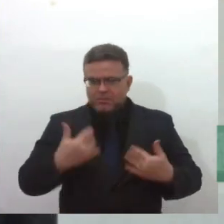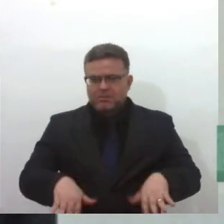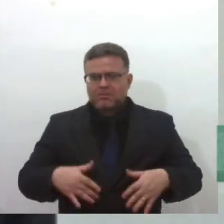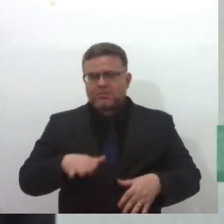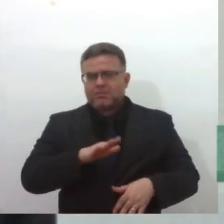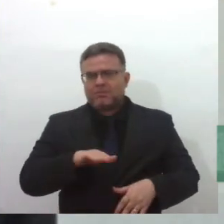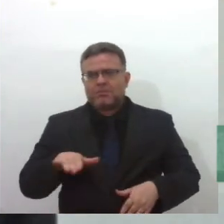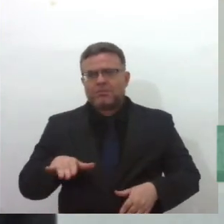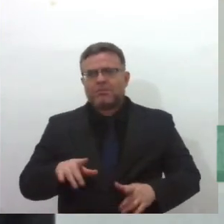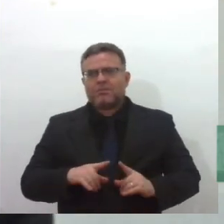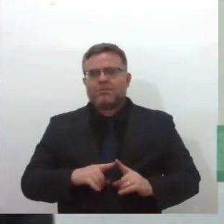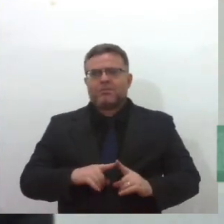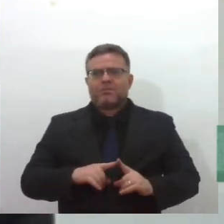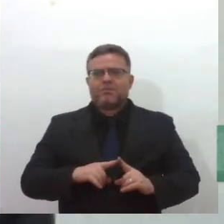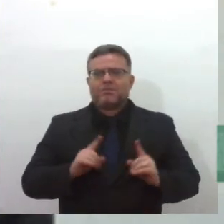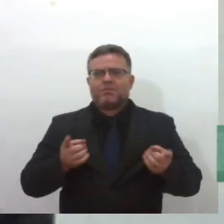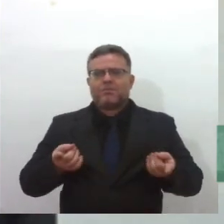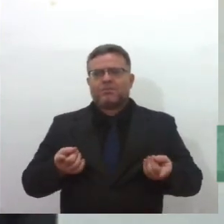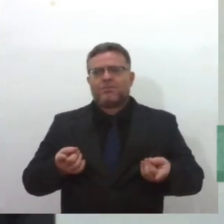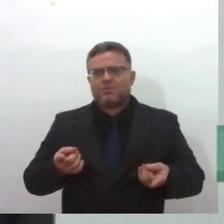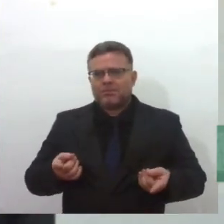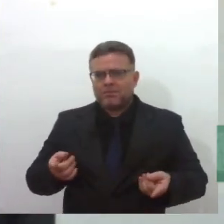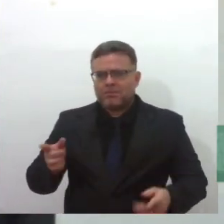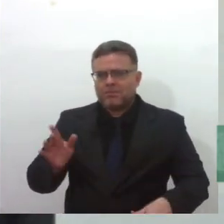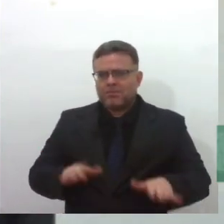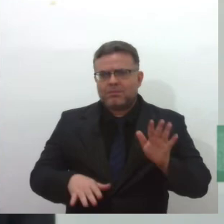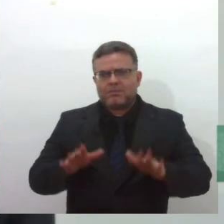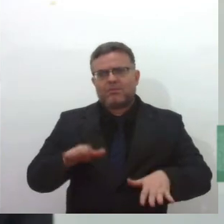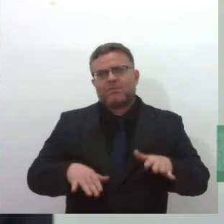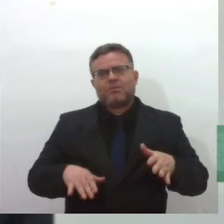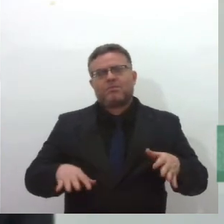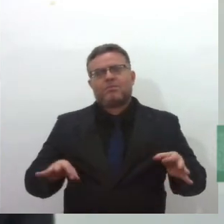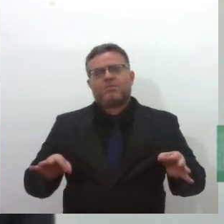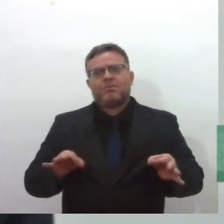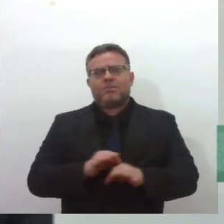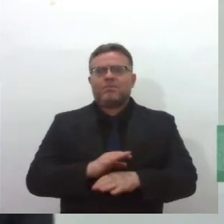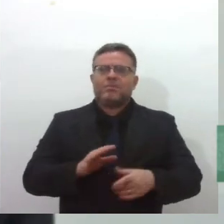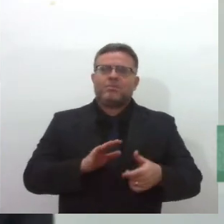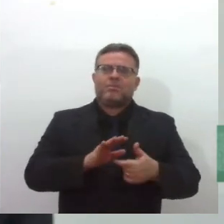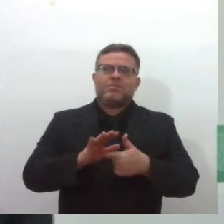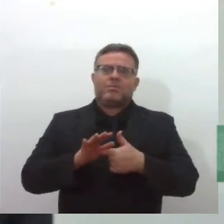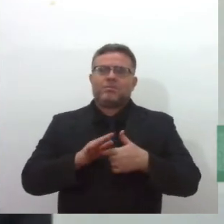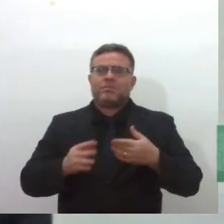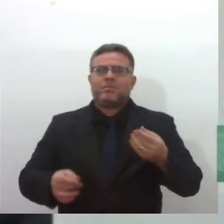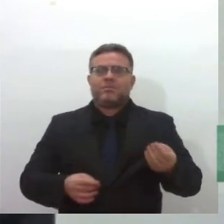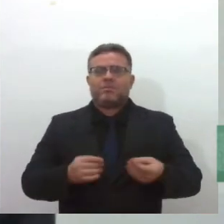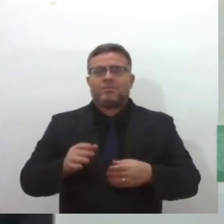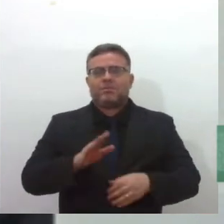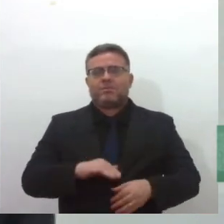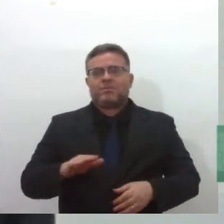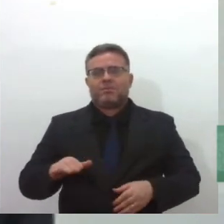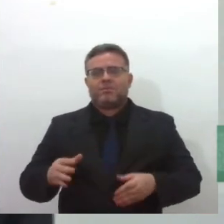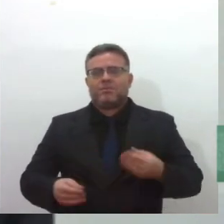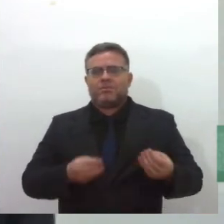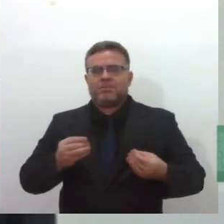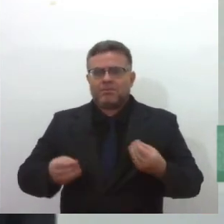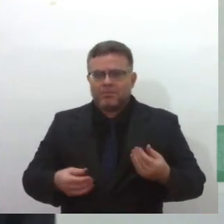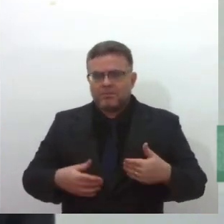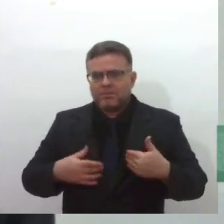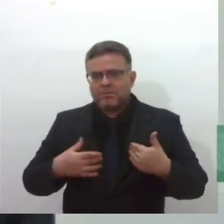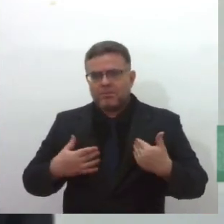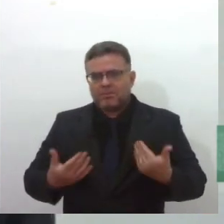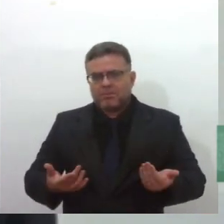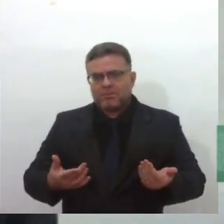criança, porque muitas vezes eles colocam perfis de crianças da mesma idade, com os